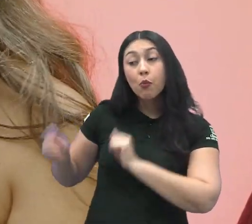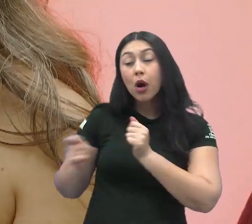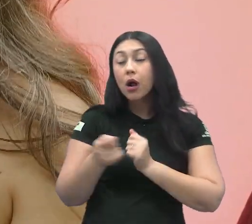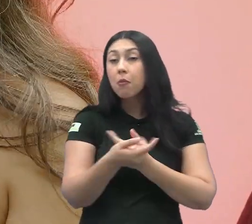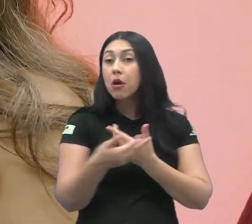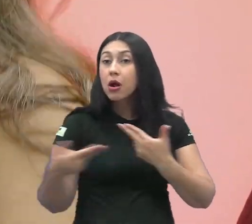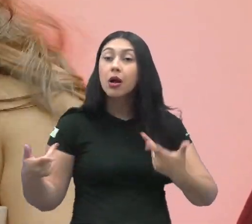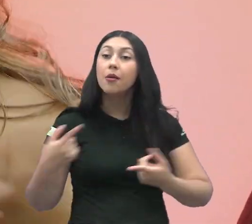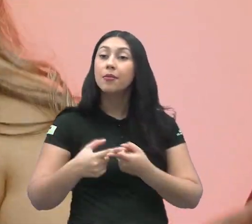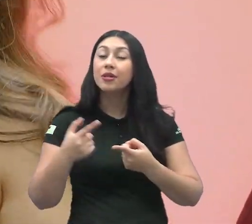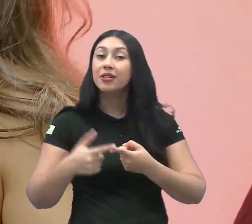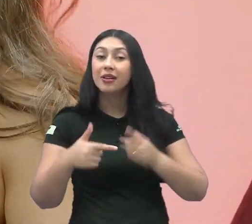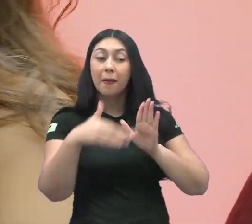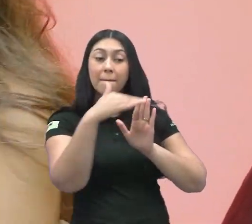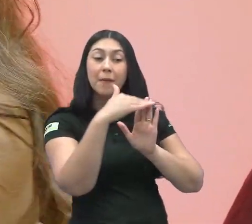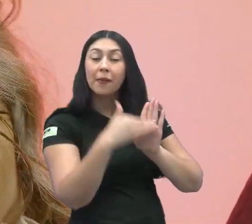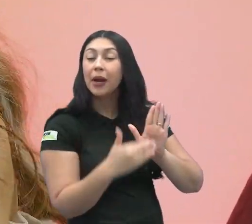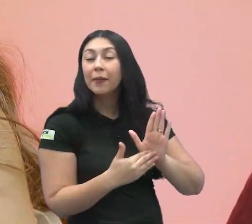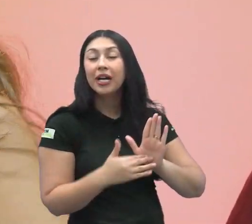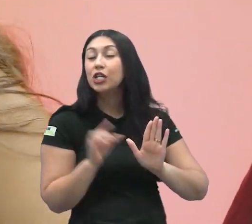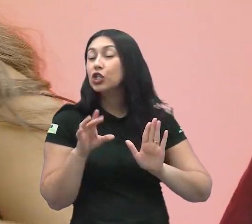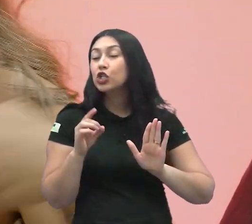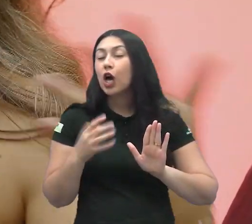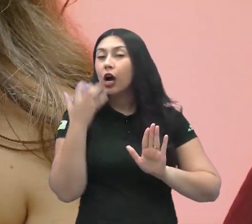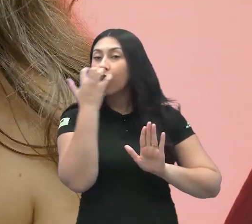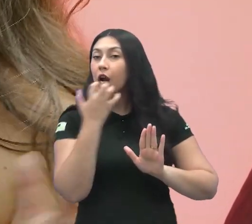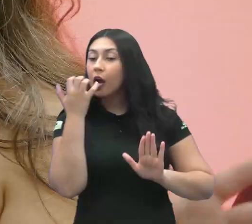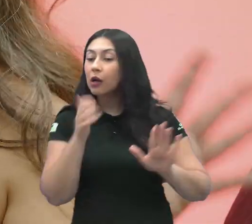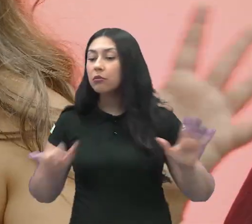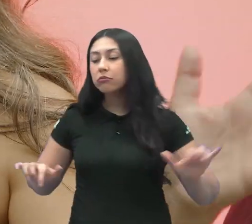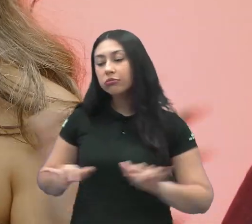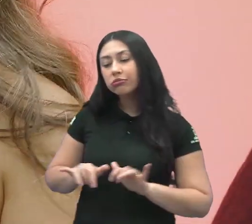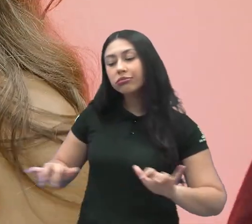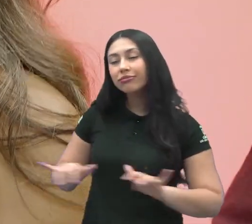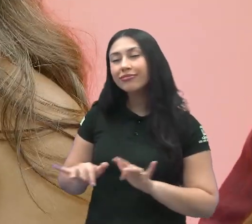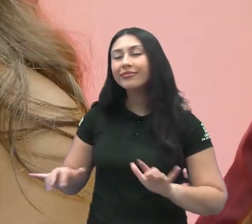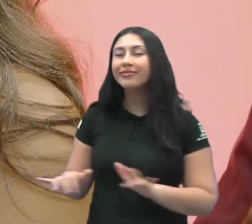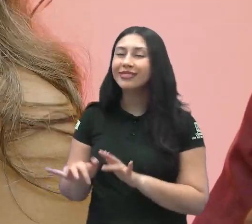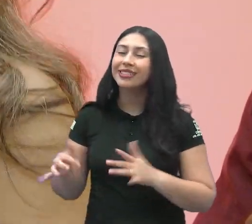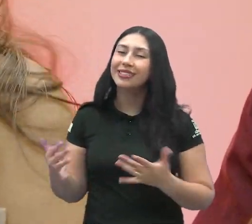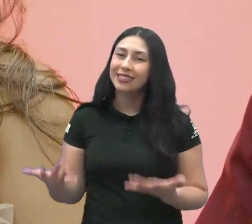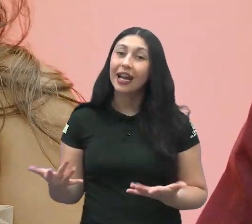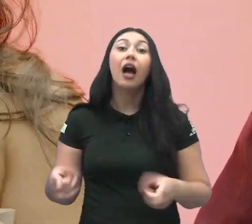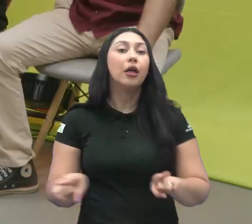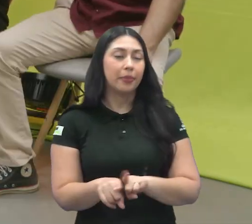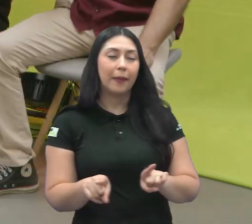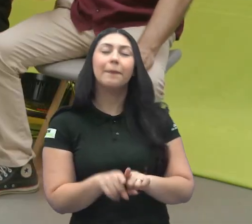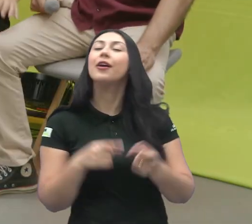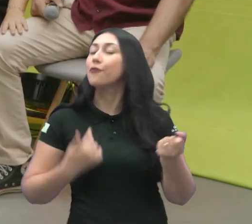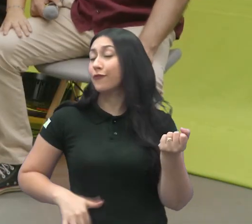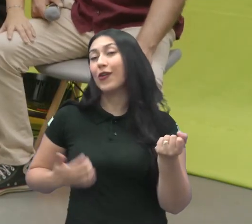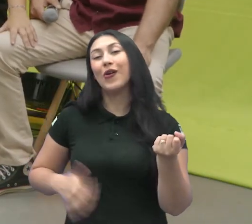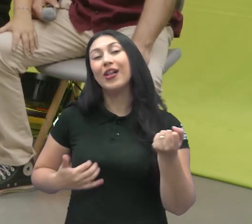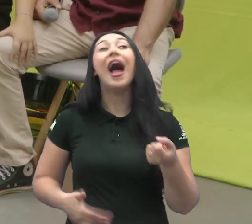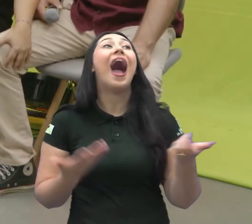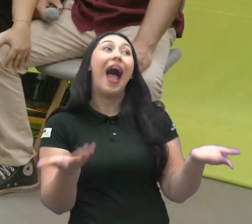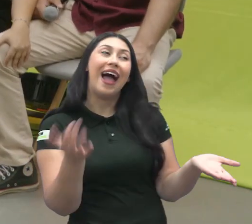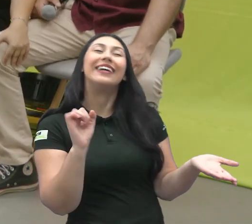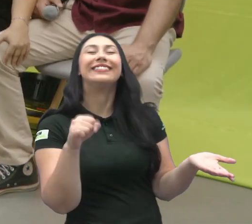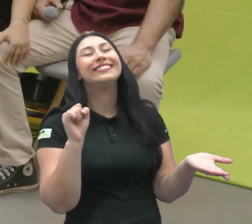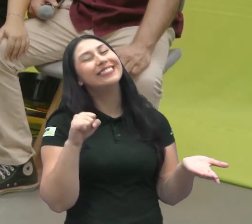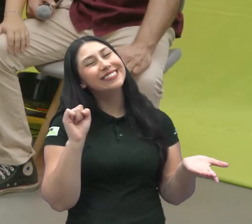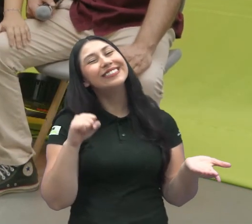todo de piano e voz. Por questões de facilidades, né? De permitir que a gente realize. E violão também. E violão.